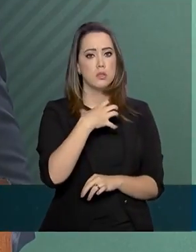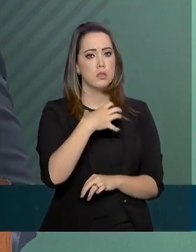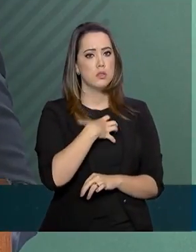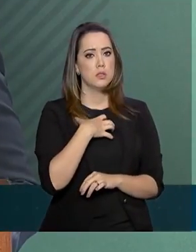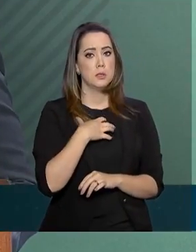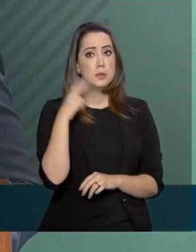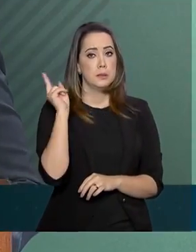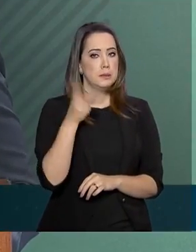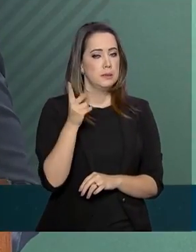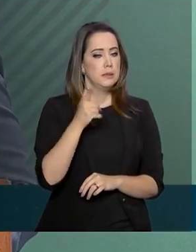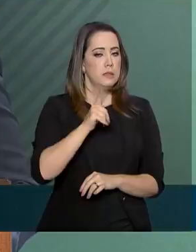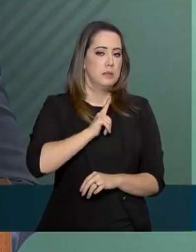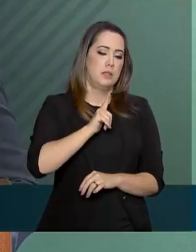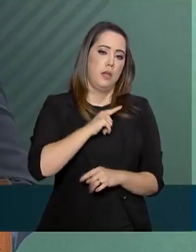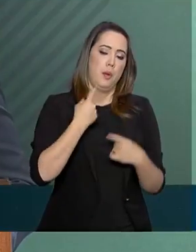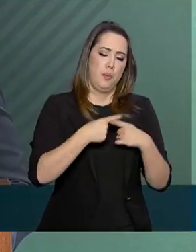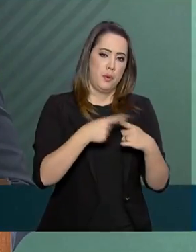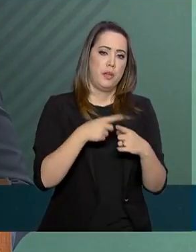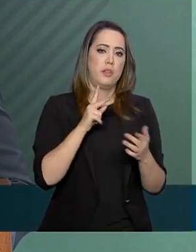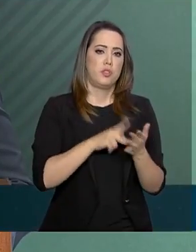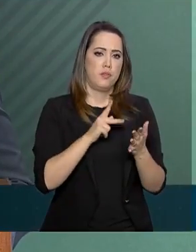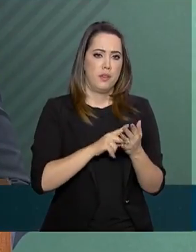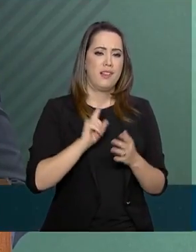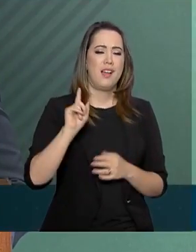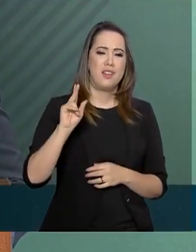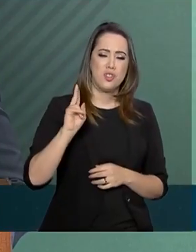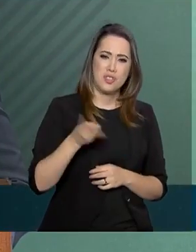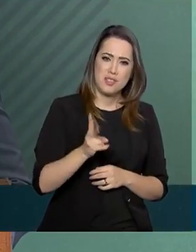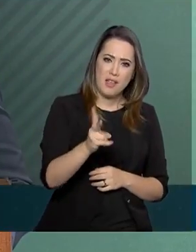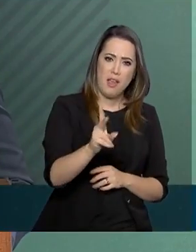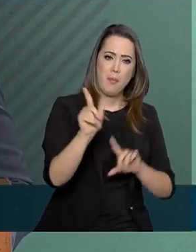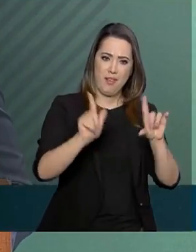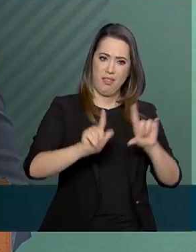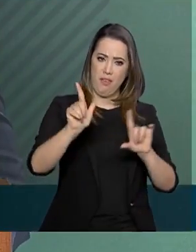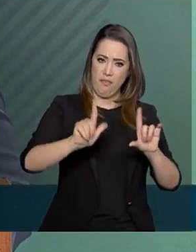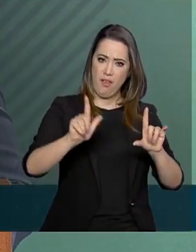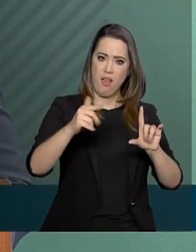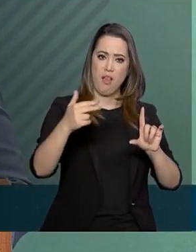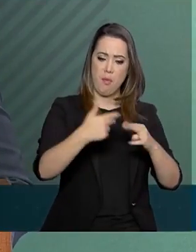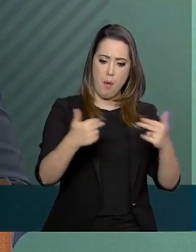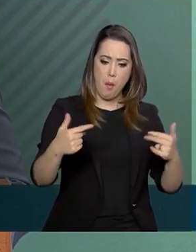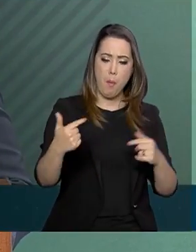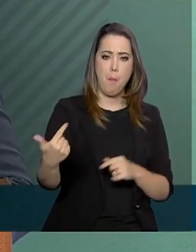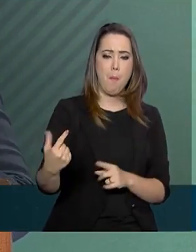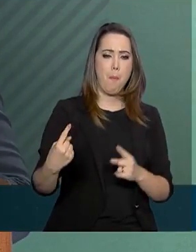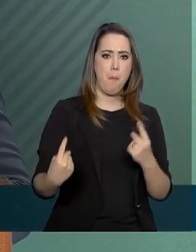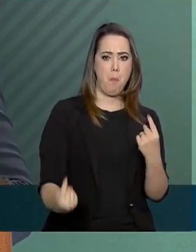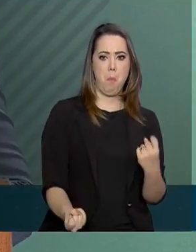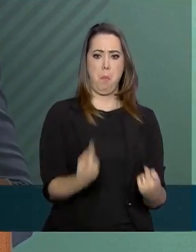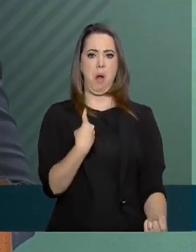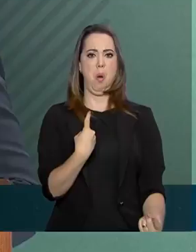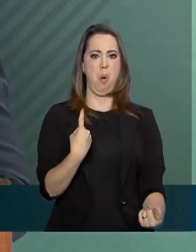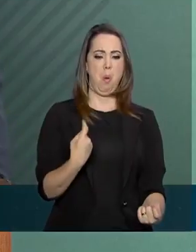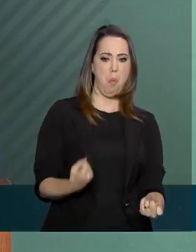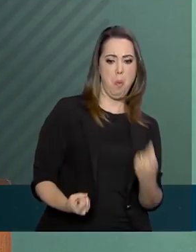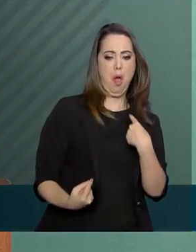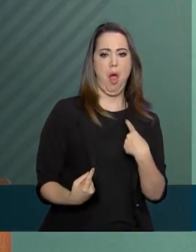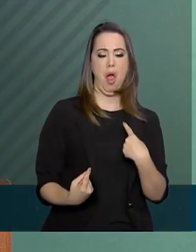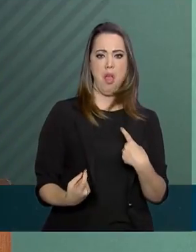consome porque ele de fato é atacado de futuramente atacado em vários pontos com os familiares